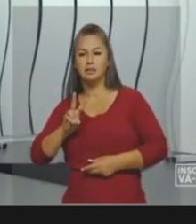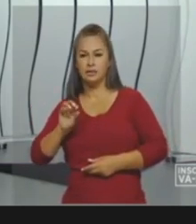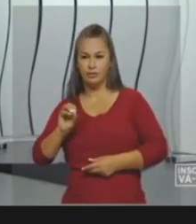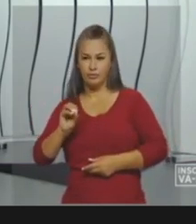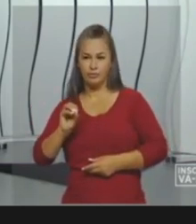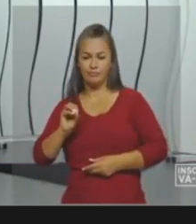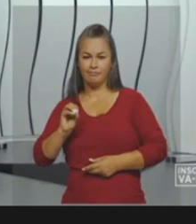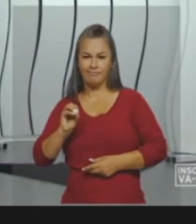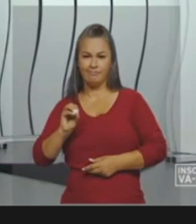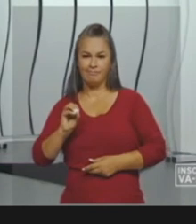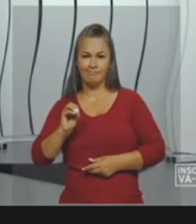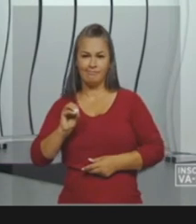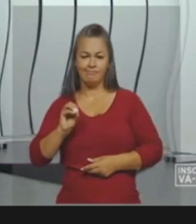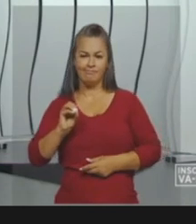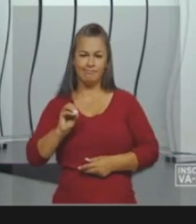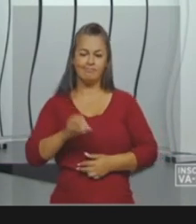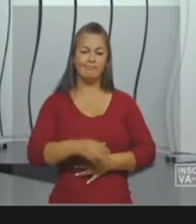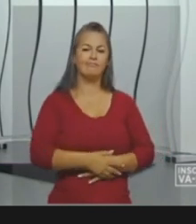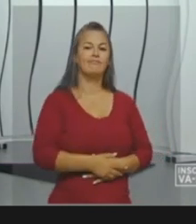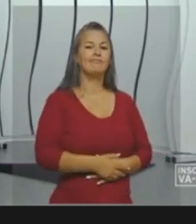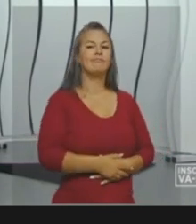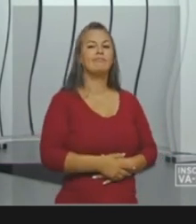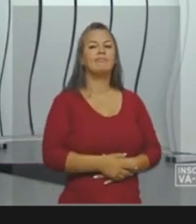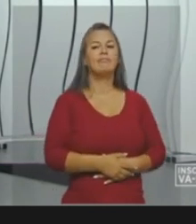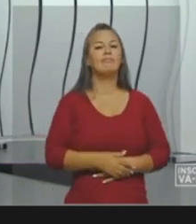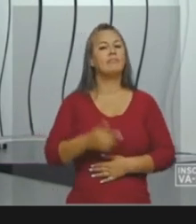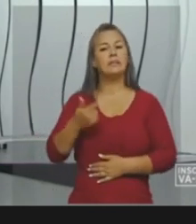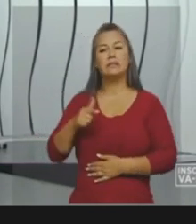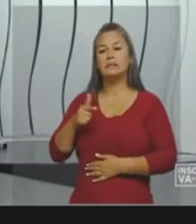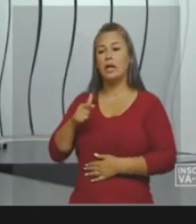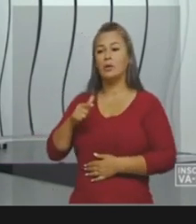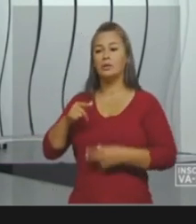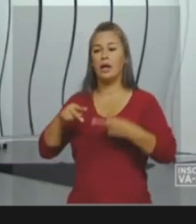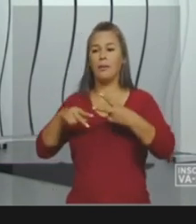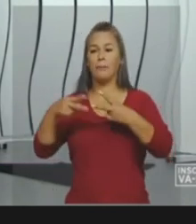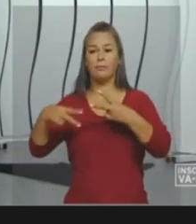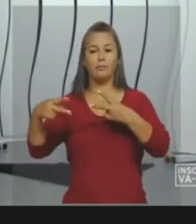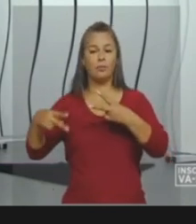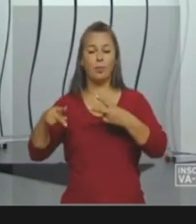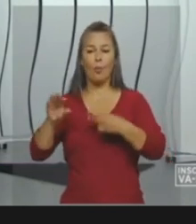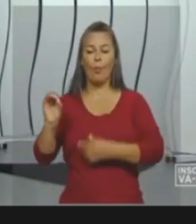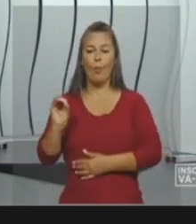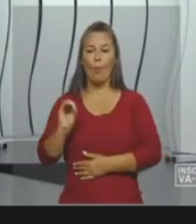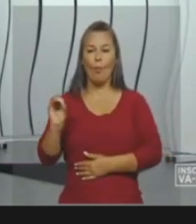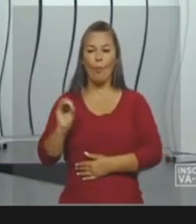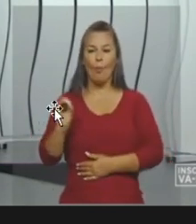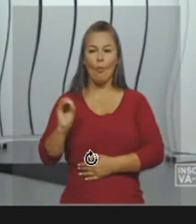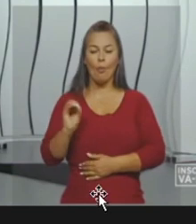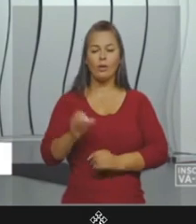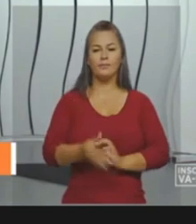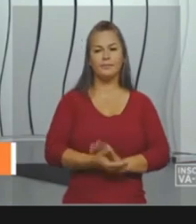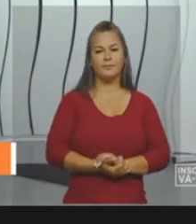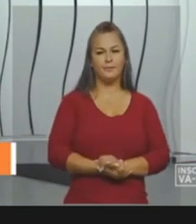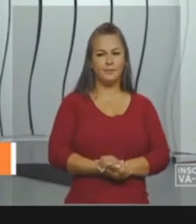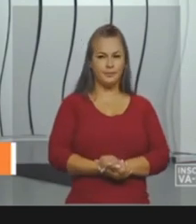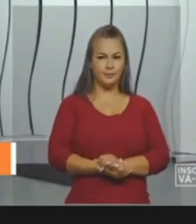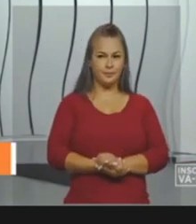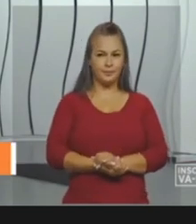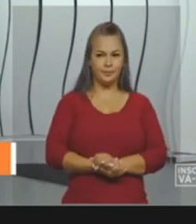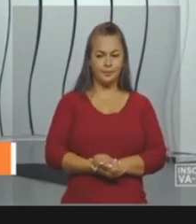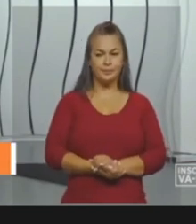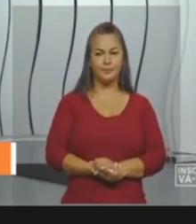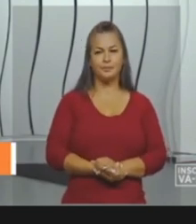com que produza nenhuma proteína. Essa é a ideia aqui, ok? Vamos lá.